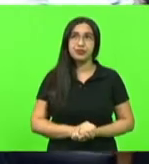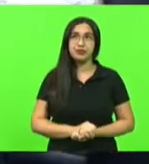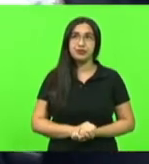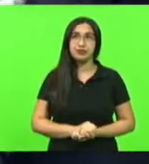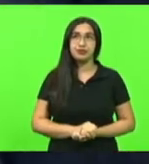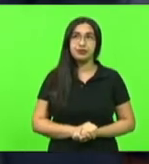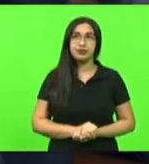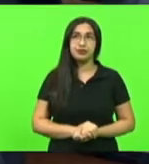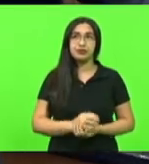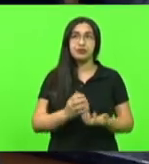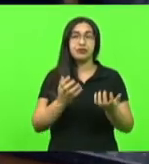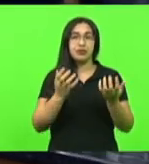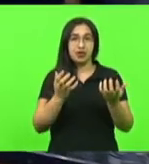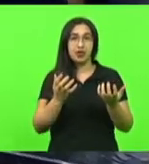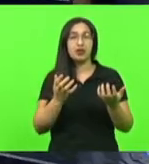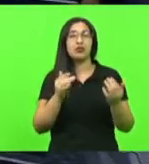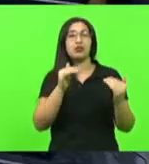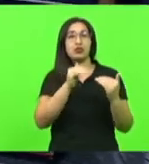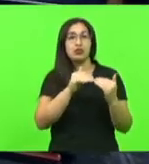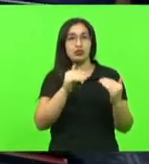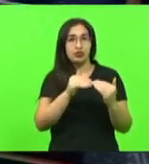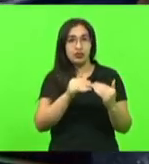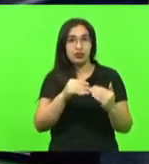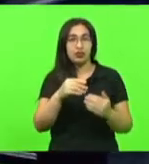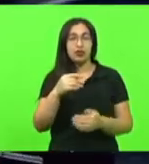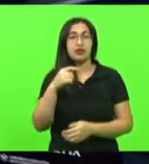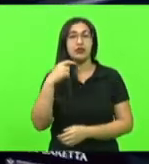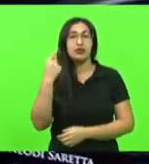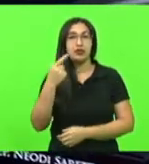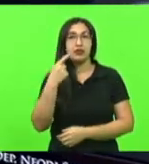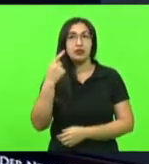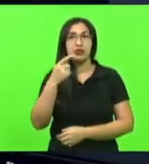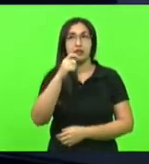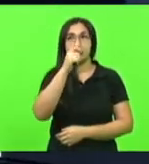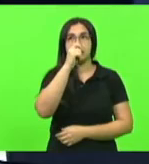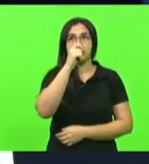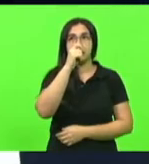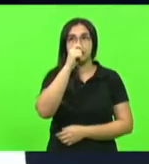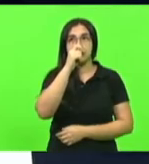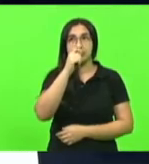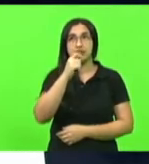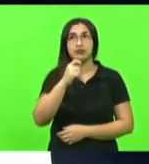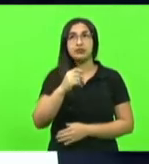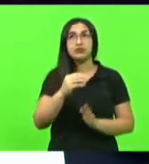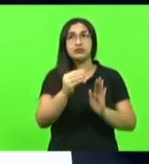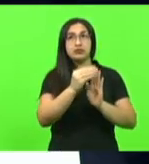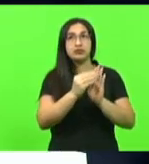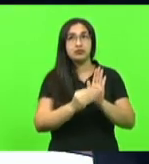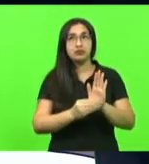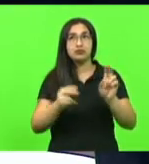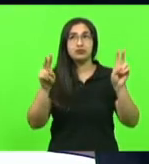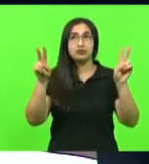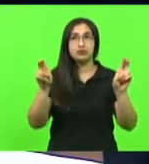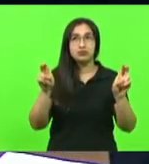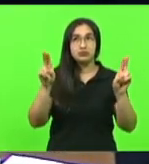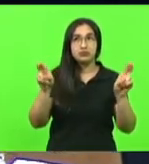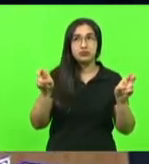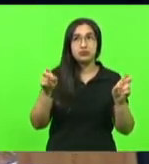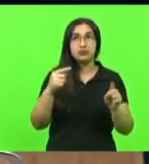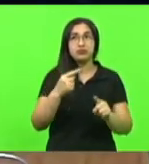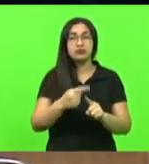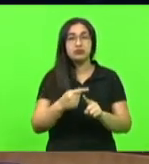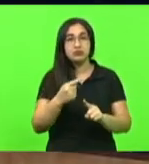eu quero me somar à fala do deputado João Amin com relação ao conteúdo do tema, porque